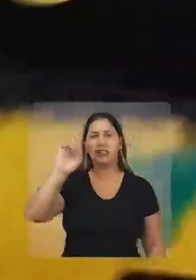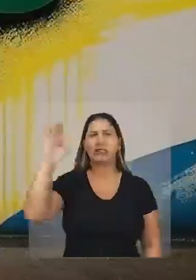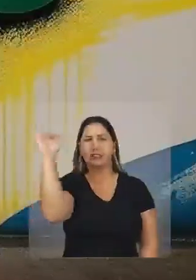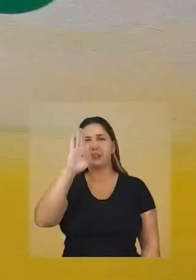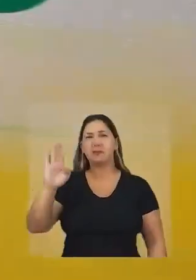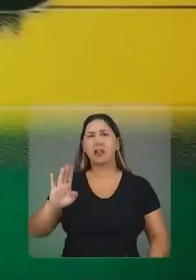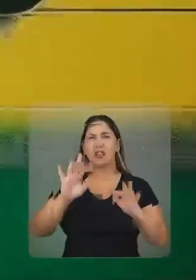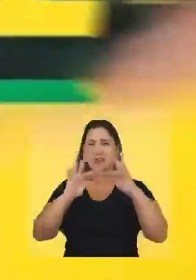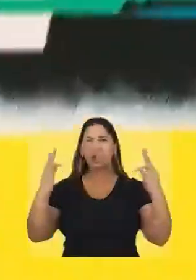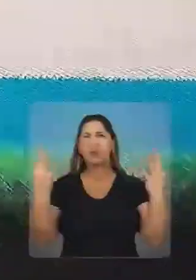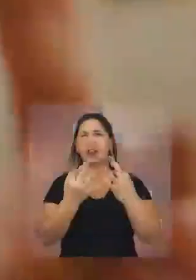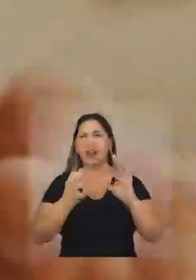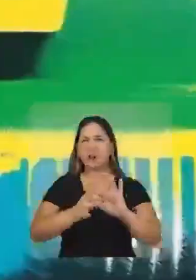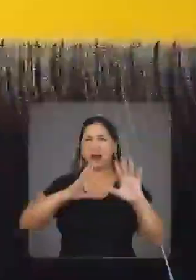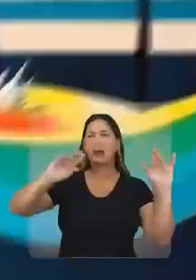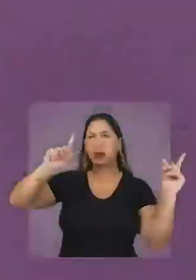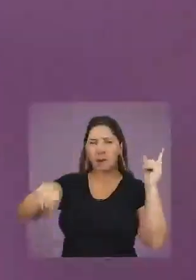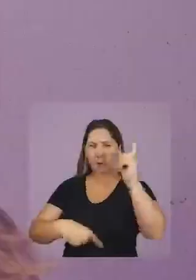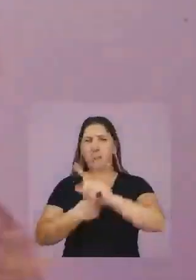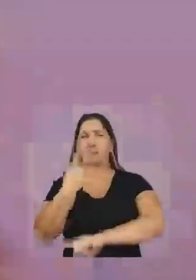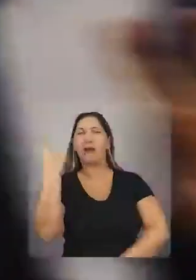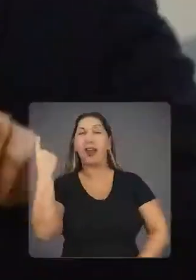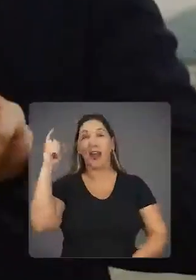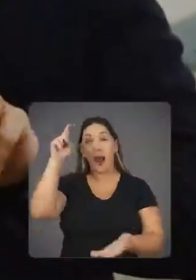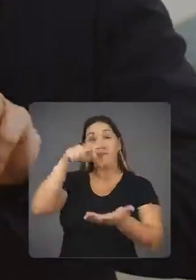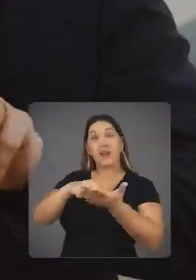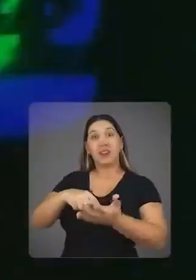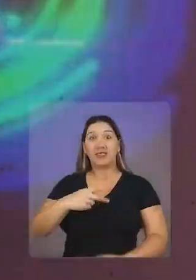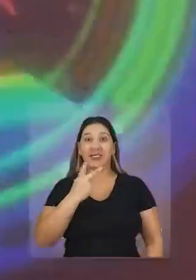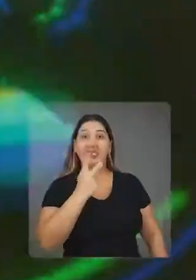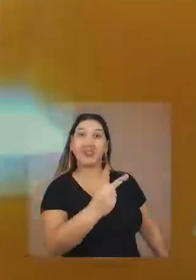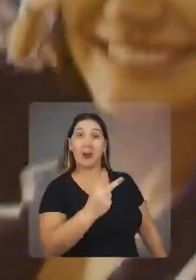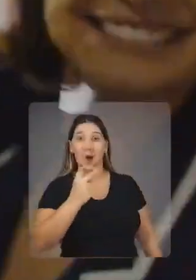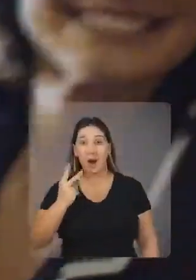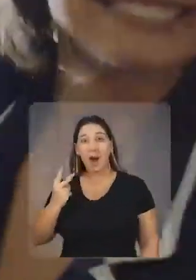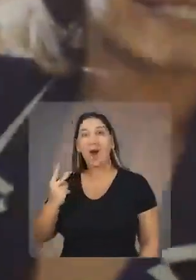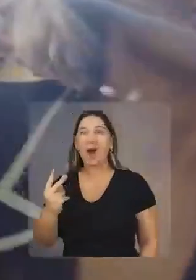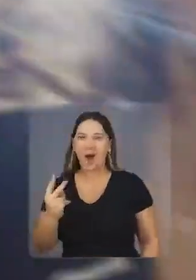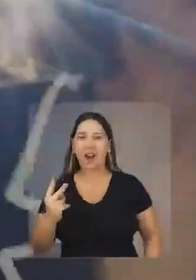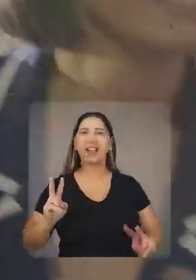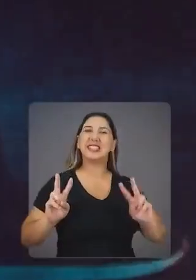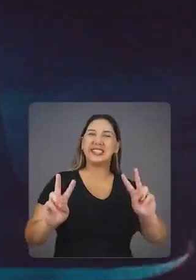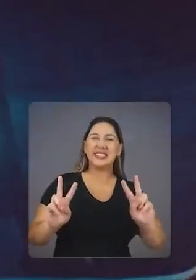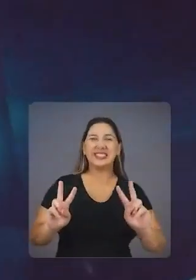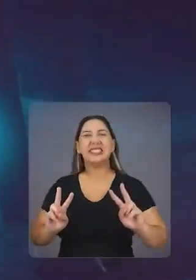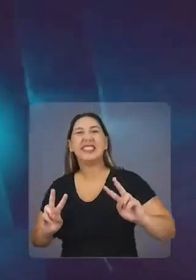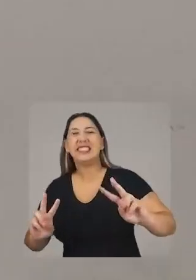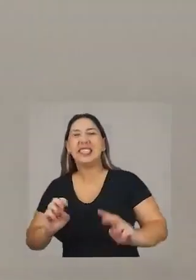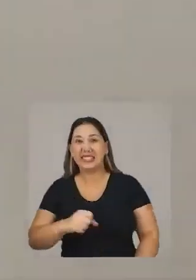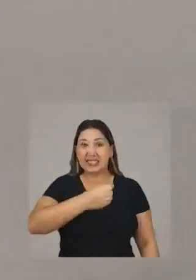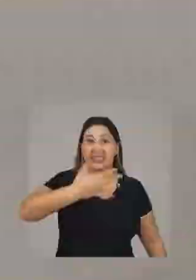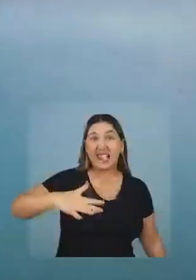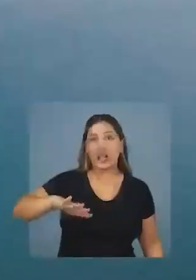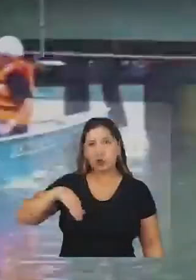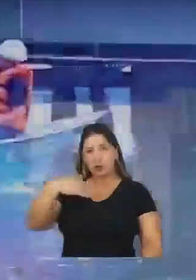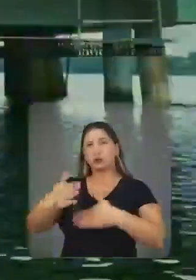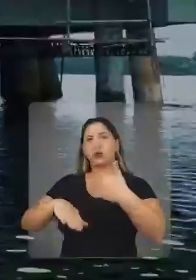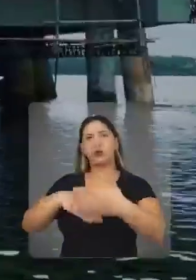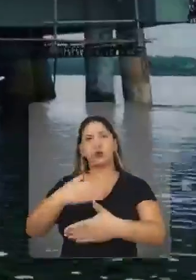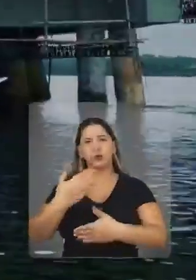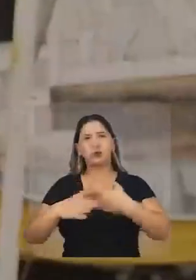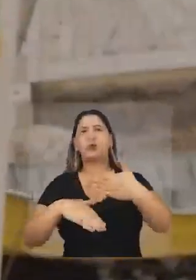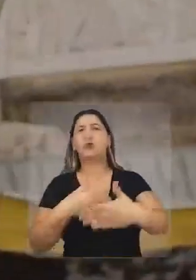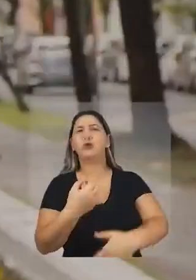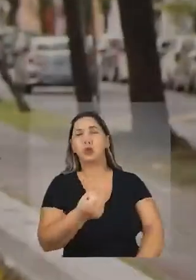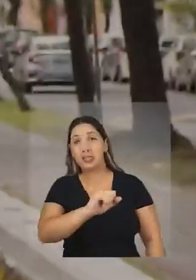liberdade, evolução. Aperte o dois pra Santos prosperar. 22 Rosana vale, toda Santos vai brilhar. Pra Santos fica